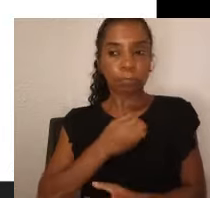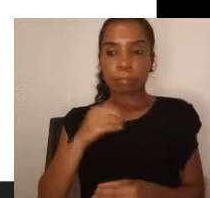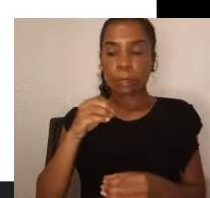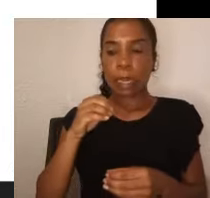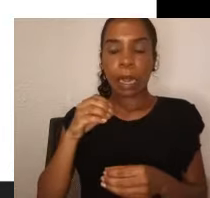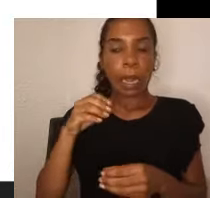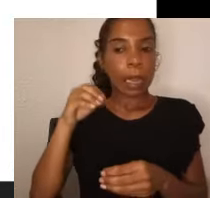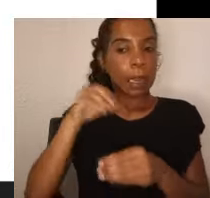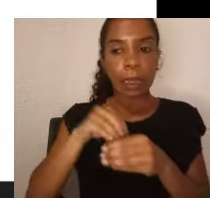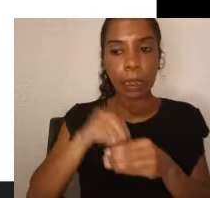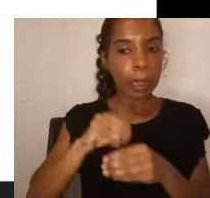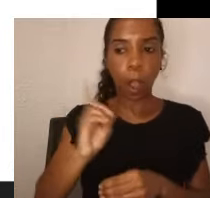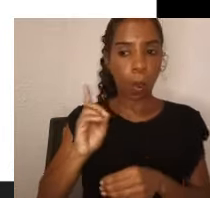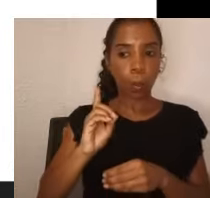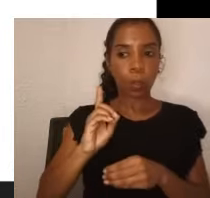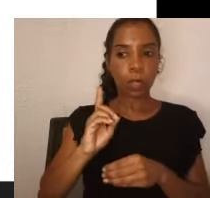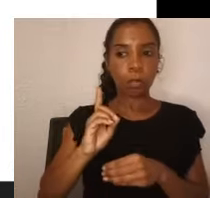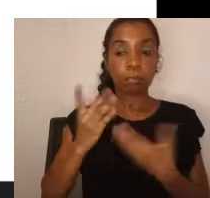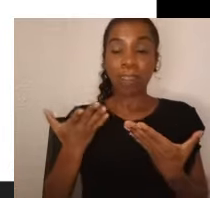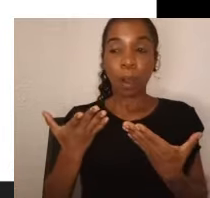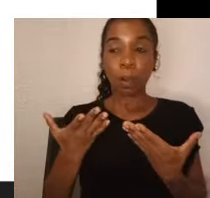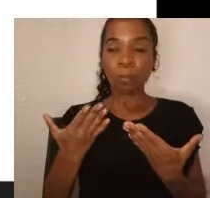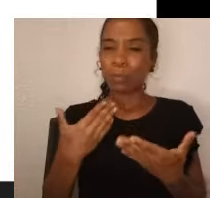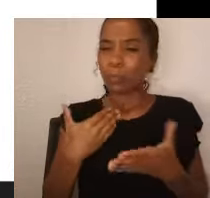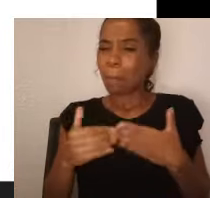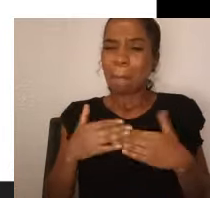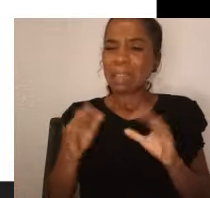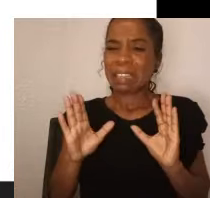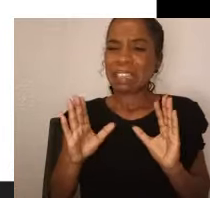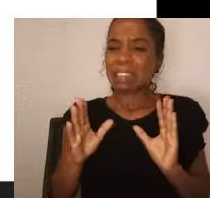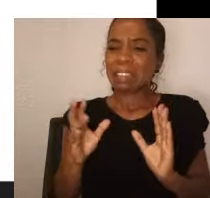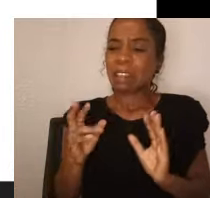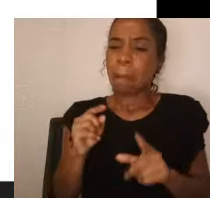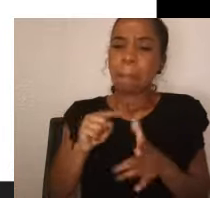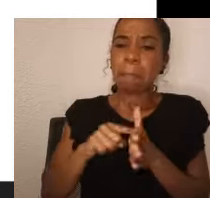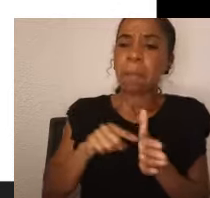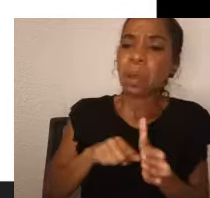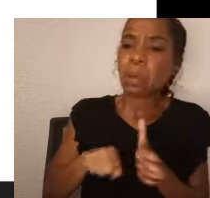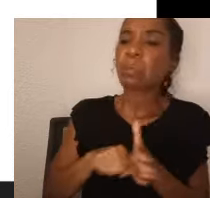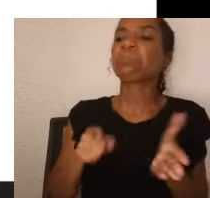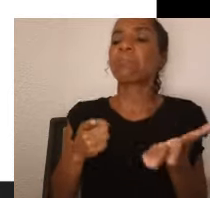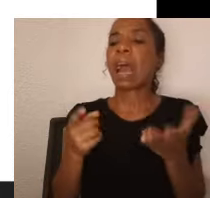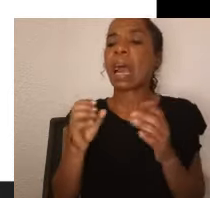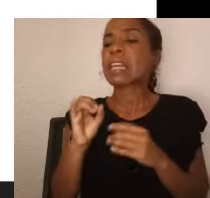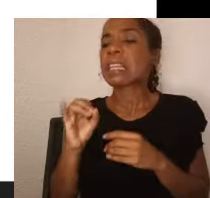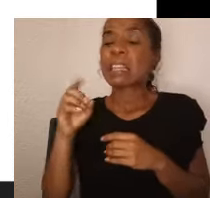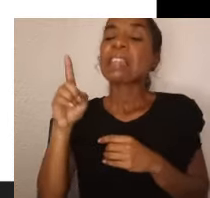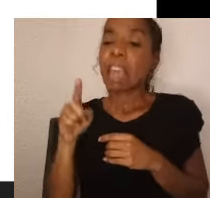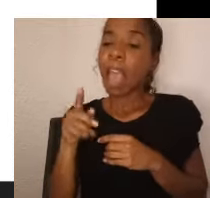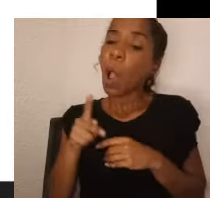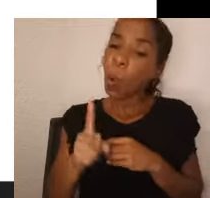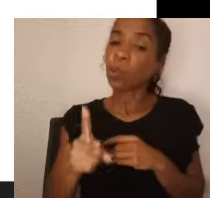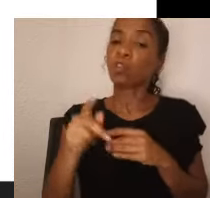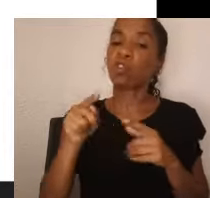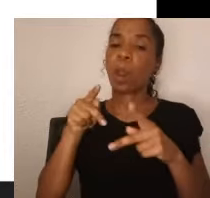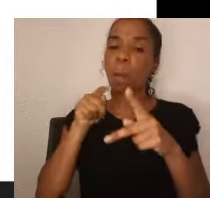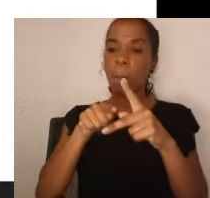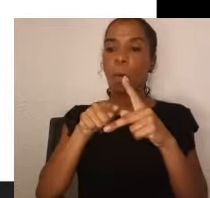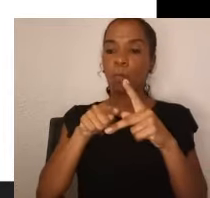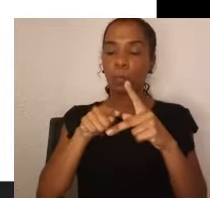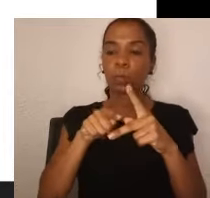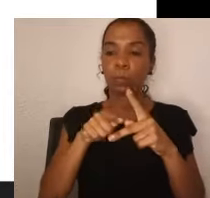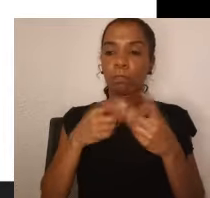função, não faz sentido questionar se ela é contínua nesse ponto, tá? Vocês viram